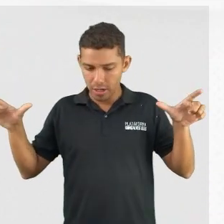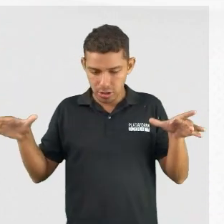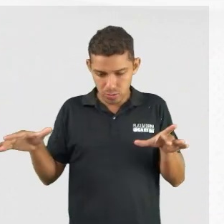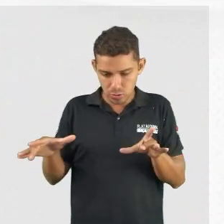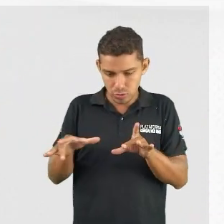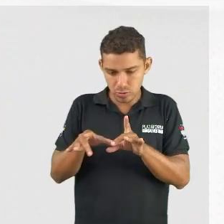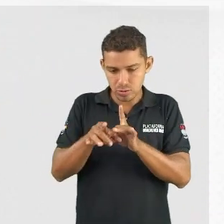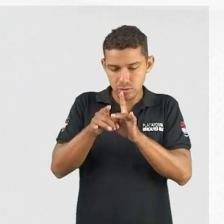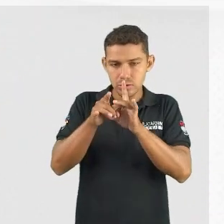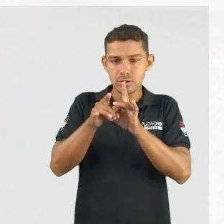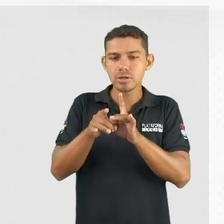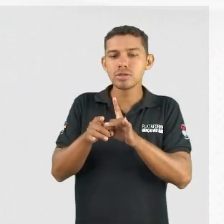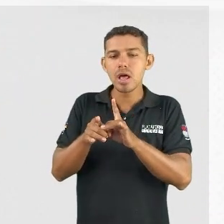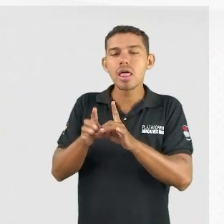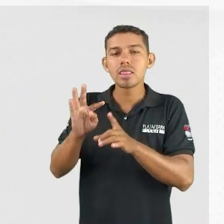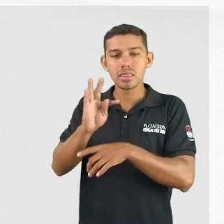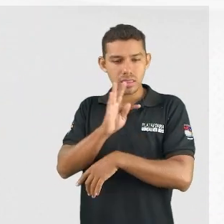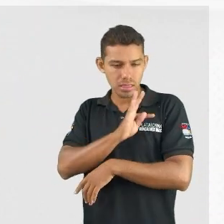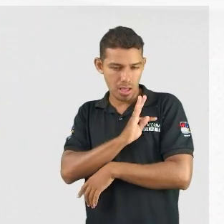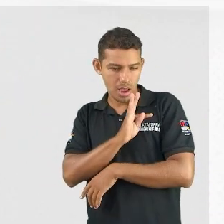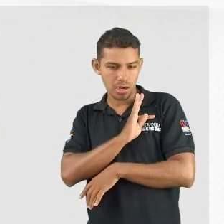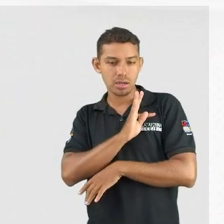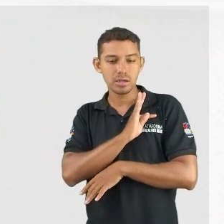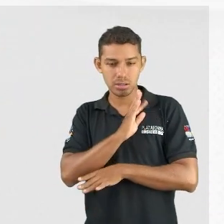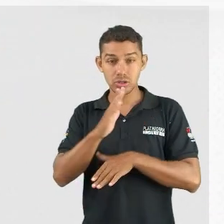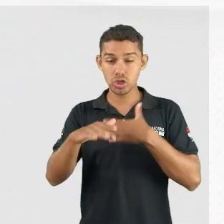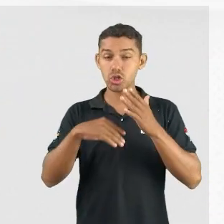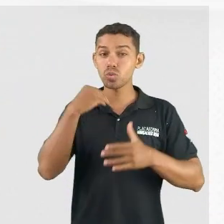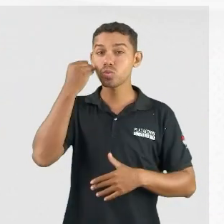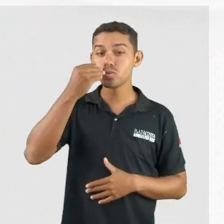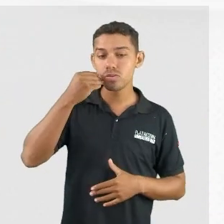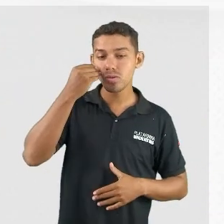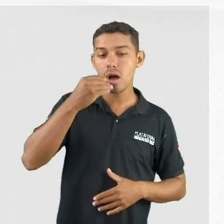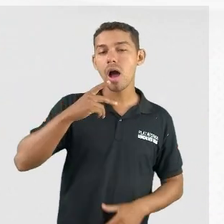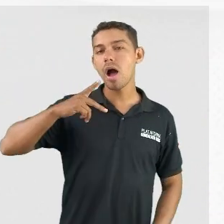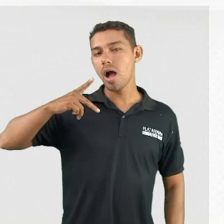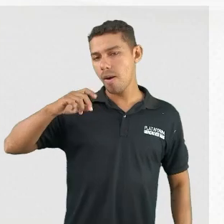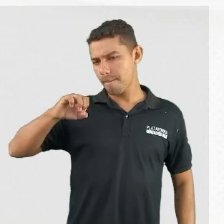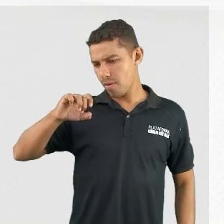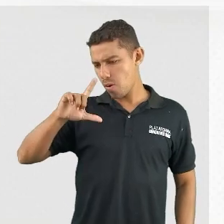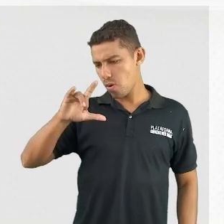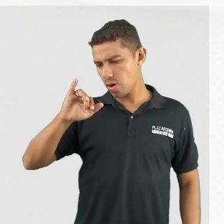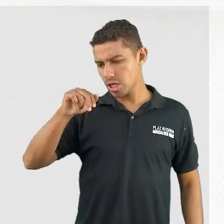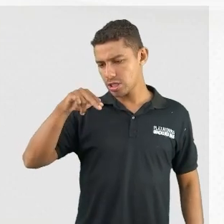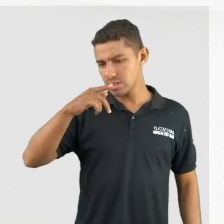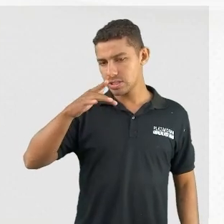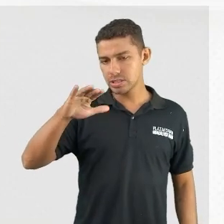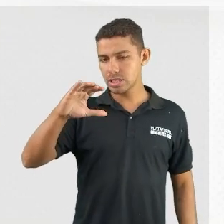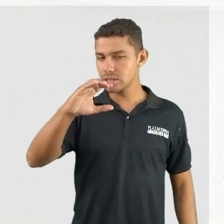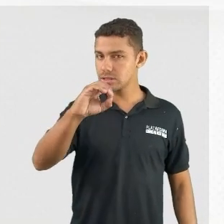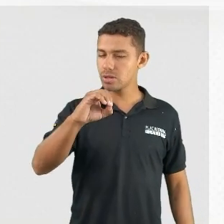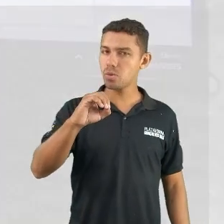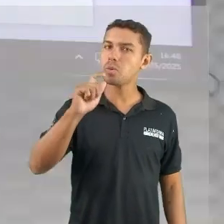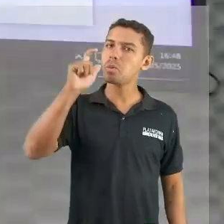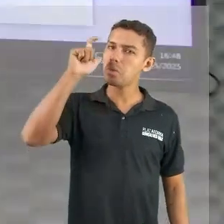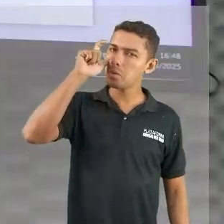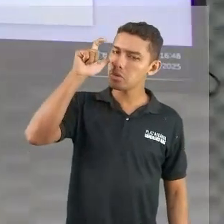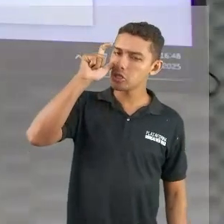plantas, aplicando técnicas avançadas aí de polinização. Né? Olha que